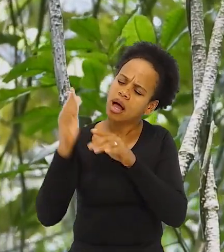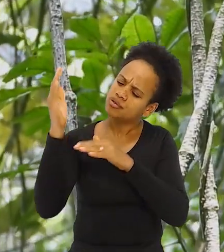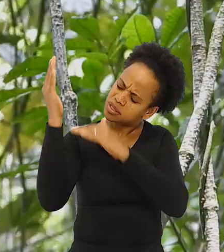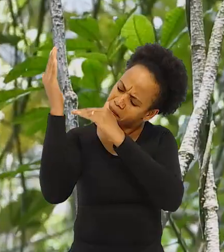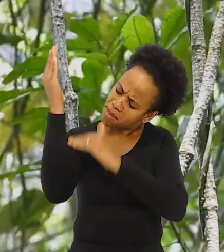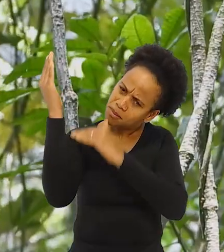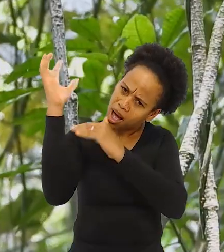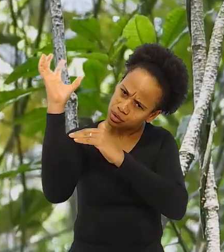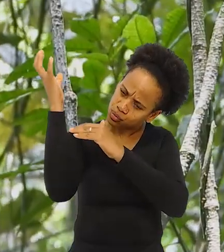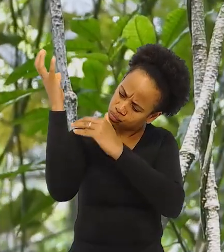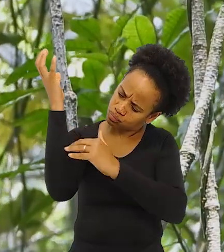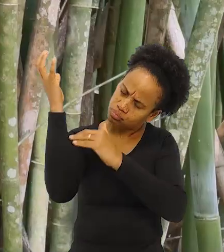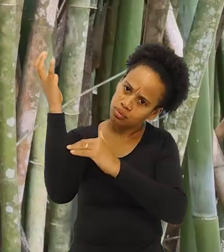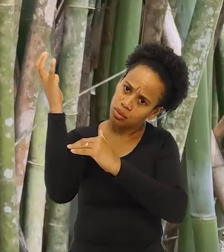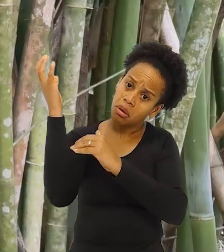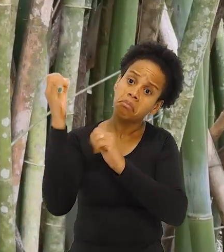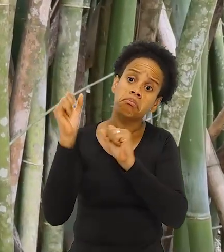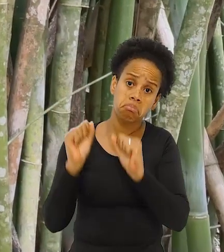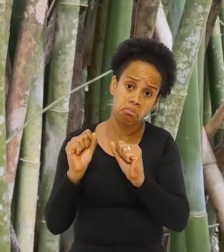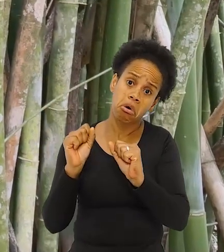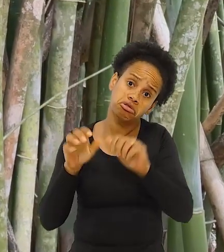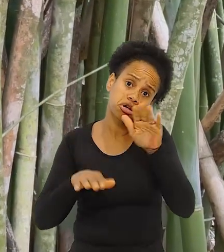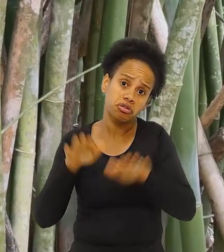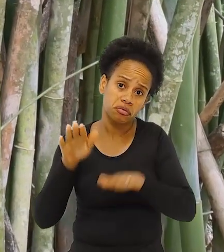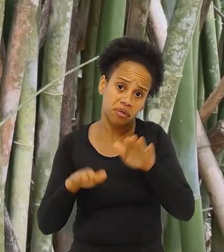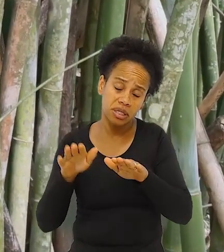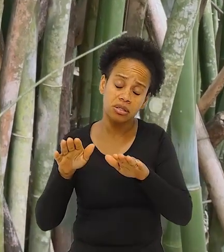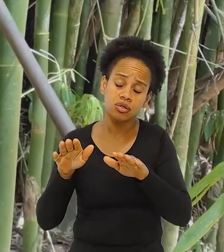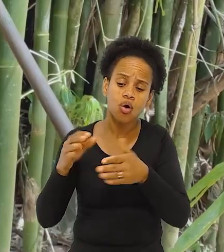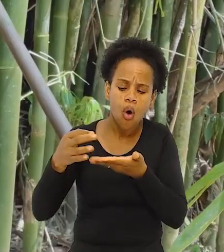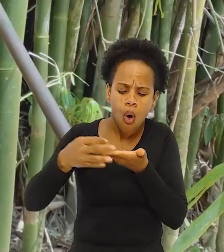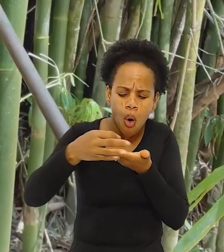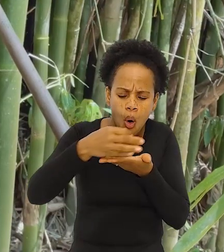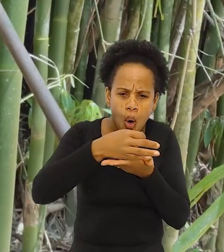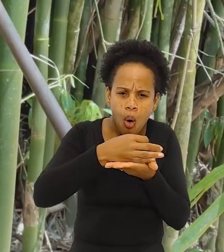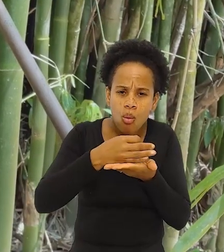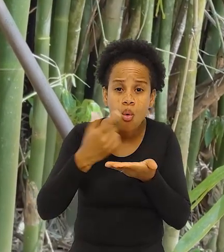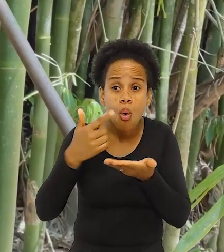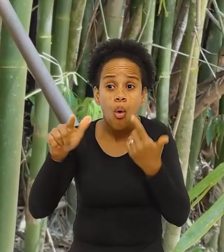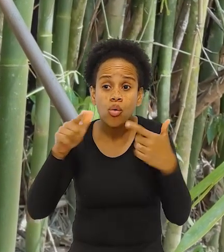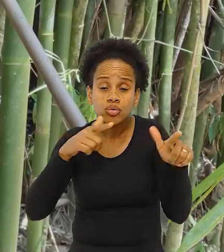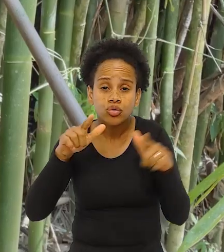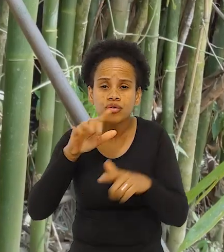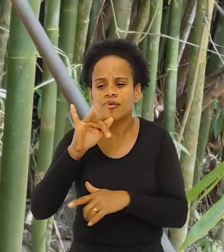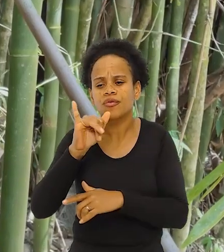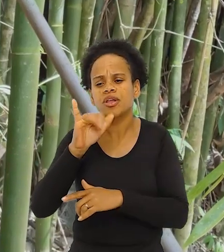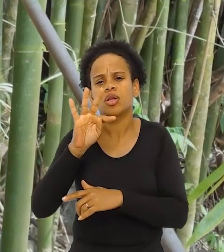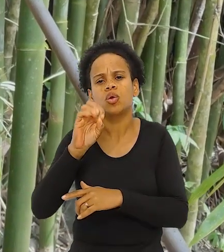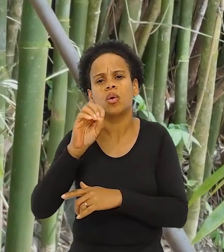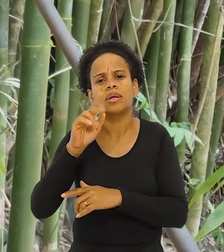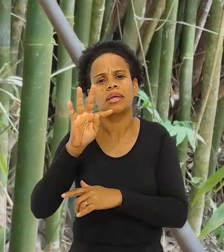baixa altura, pode eventualmente desovar em outros fitotelmos, que